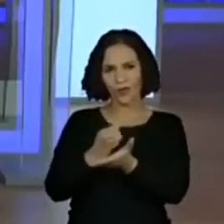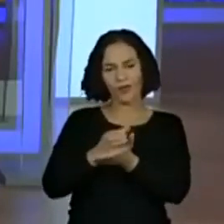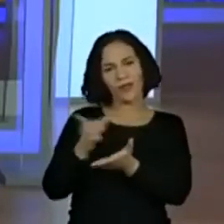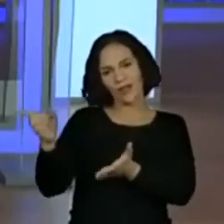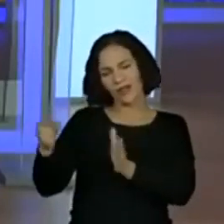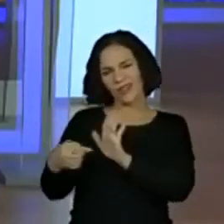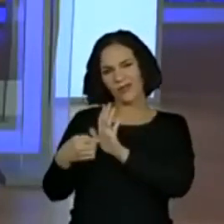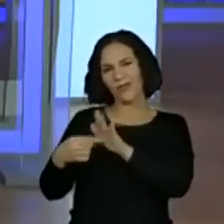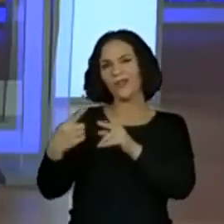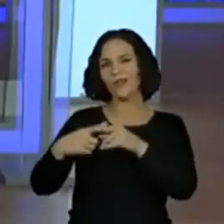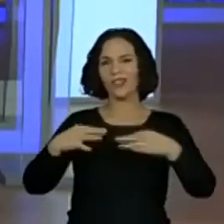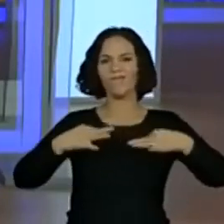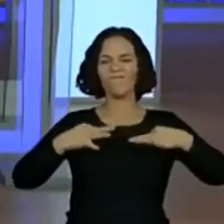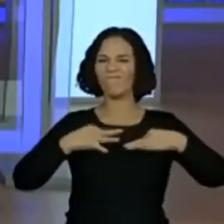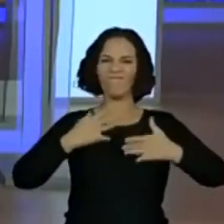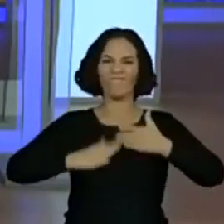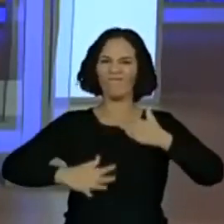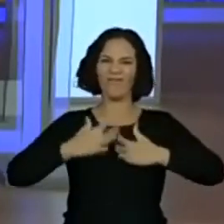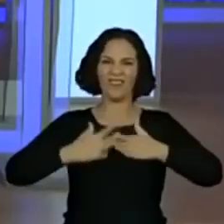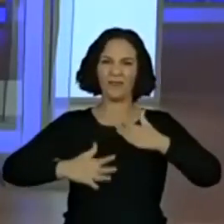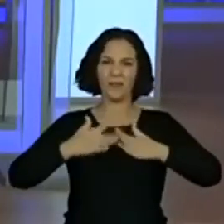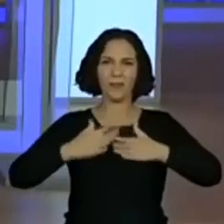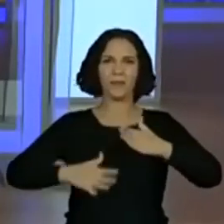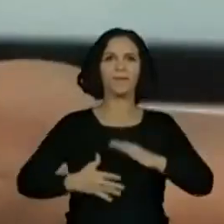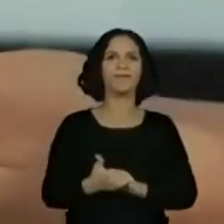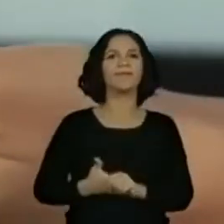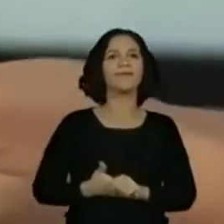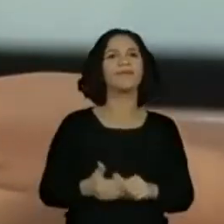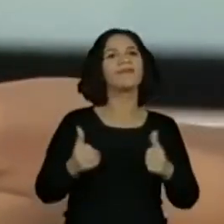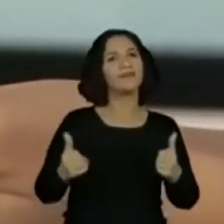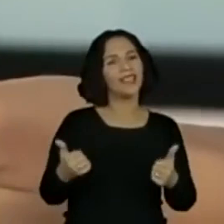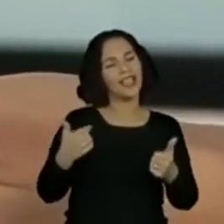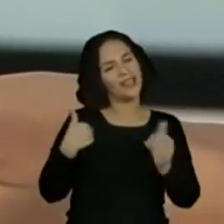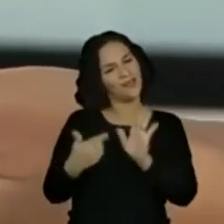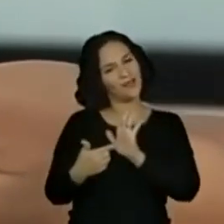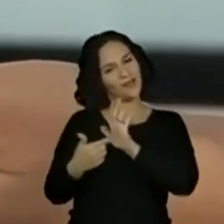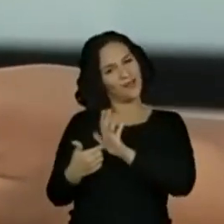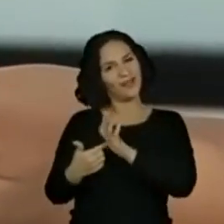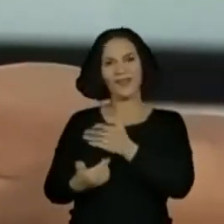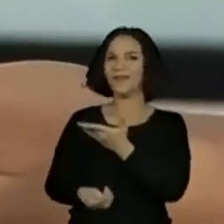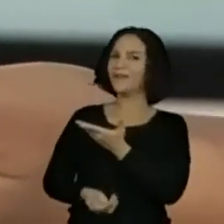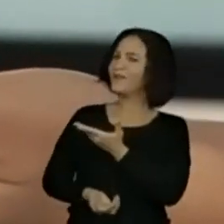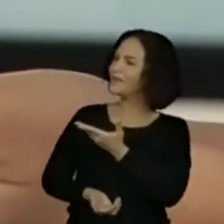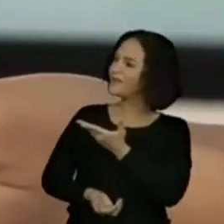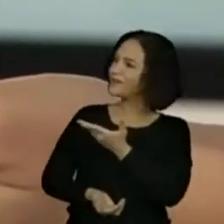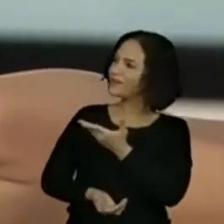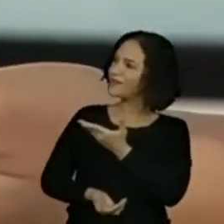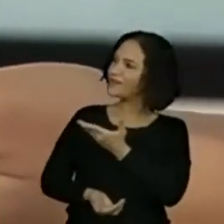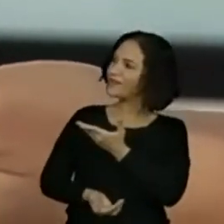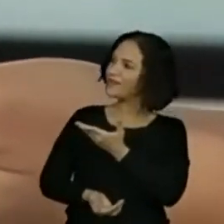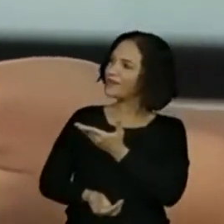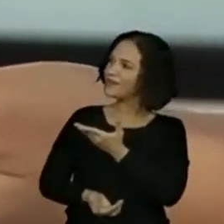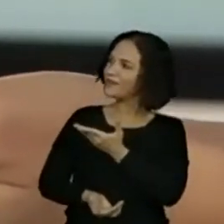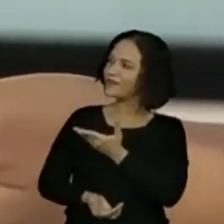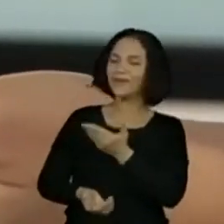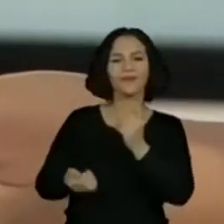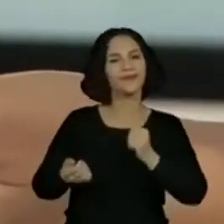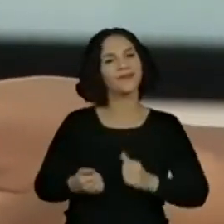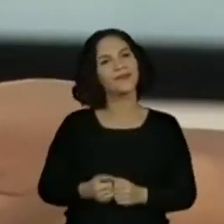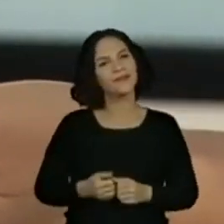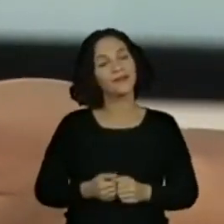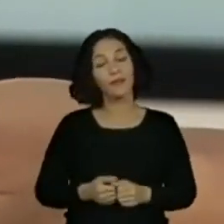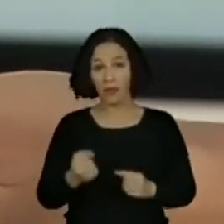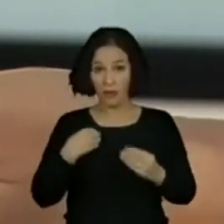você, porque tá. Acho que a blusa minha não está favorecendo a turminha. Vou assumir a sua função. Olha lá. Mostra estou pra aqui para isso. Posso